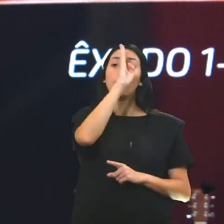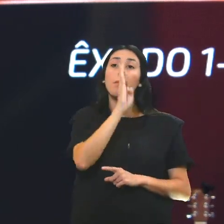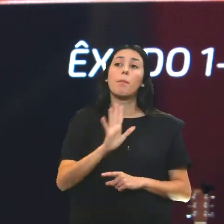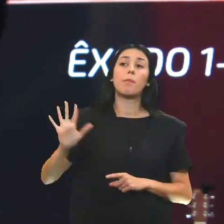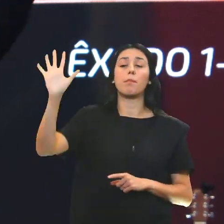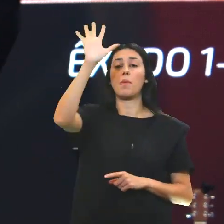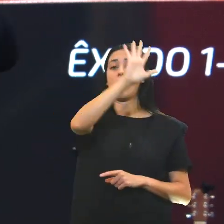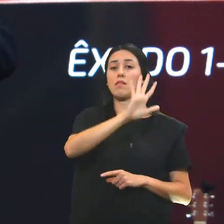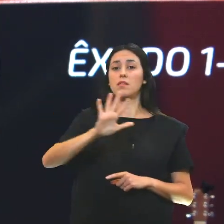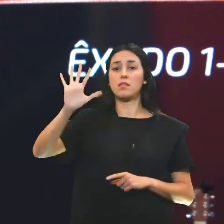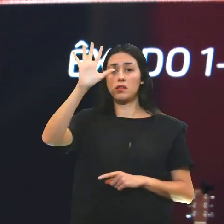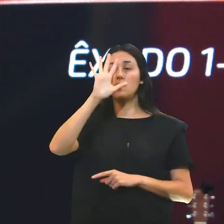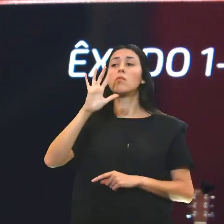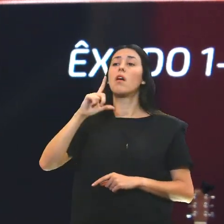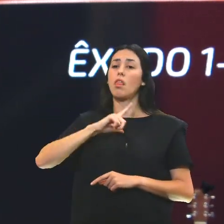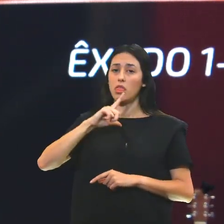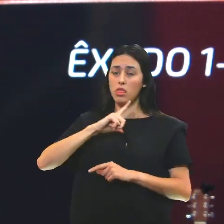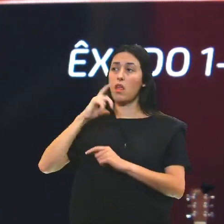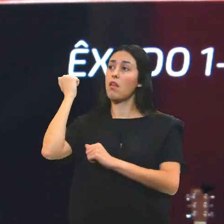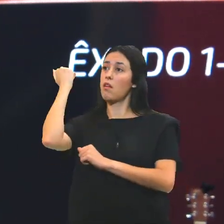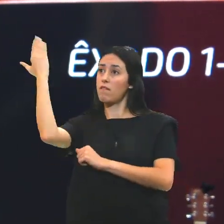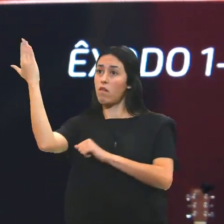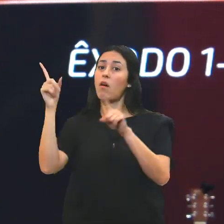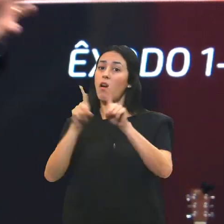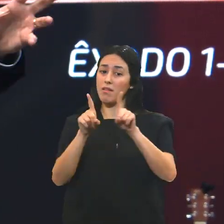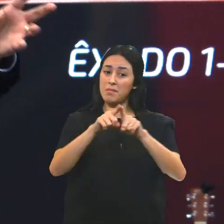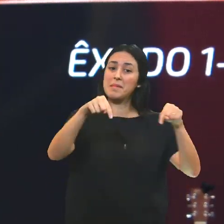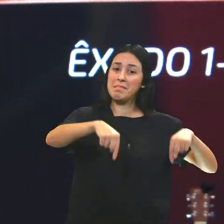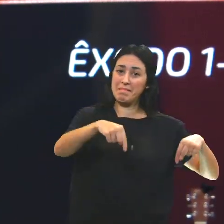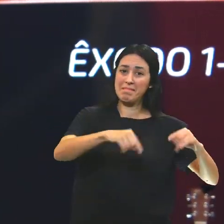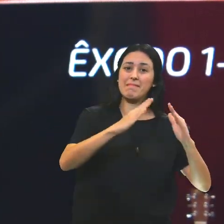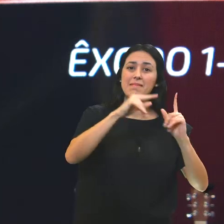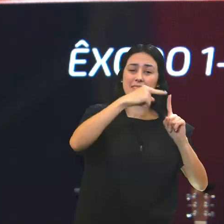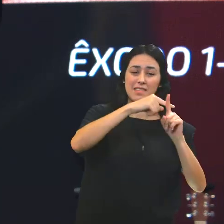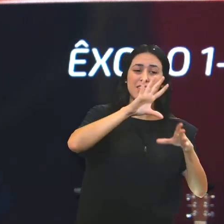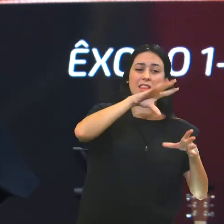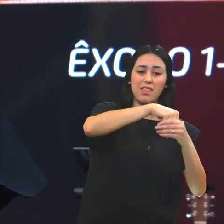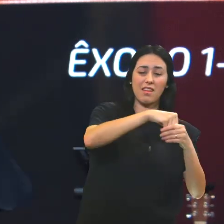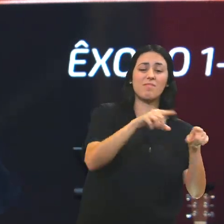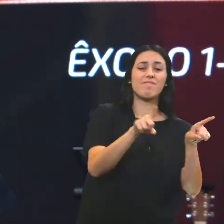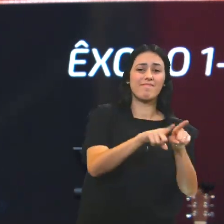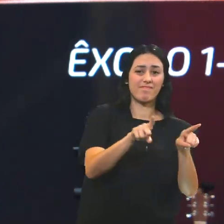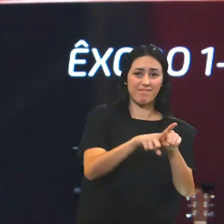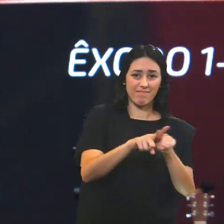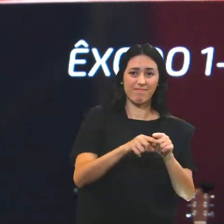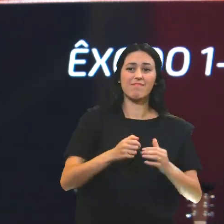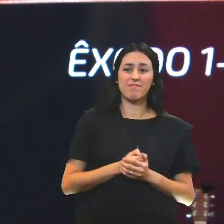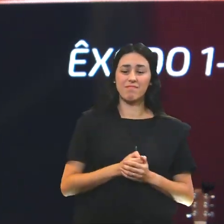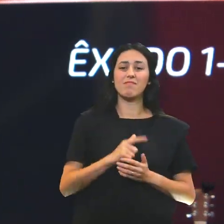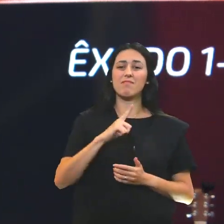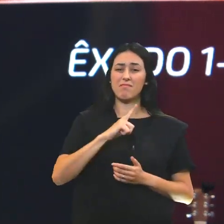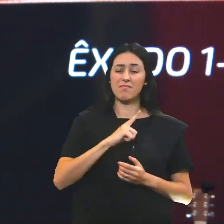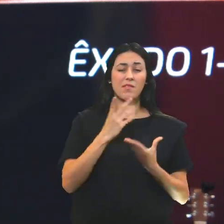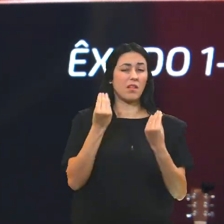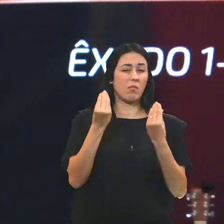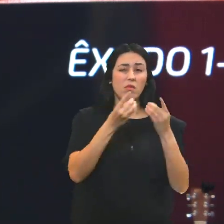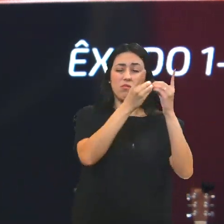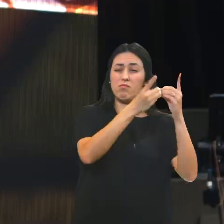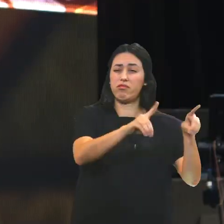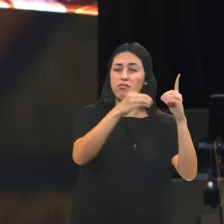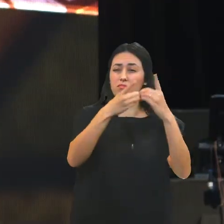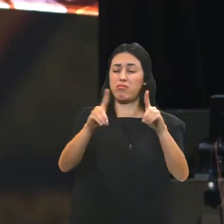está acontecendo lá e aqui, entendeu? Fora da igreja e dentro da igreja, a cada 2 casamentos,